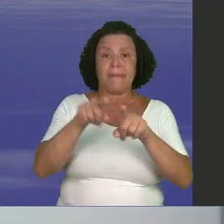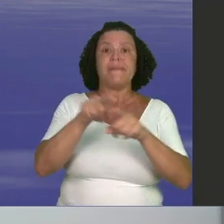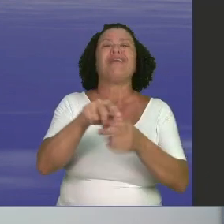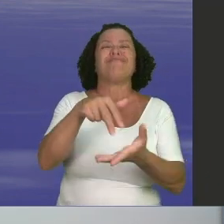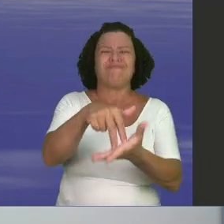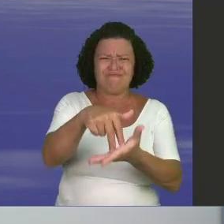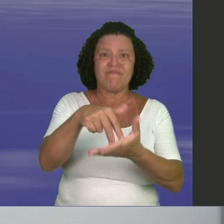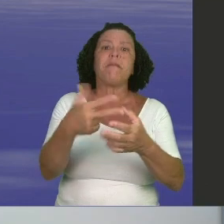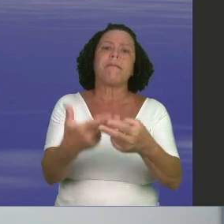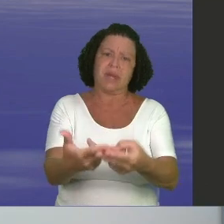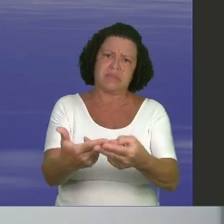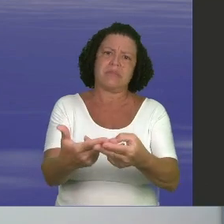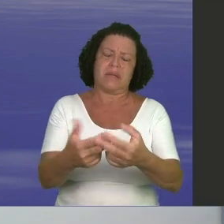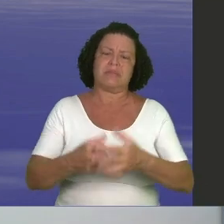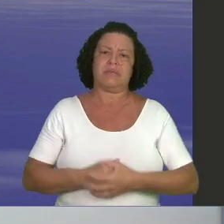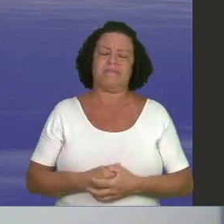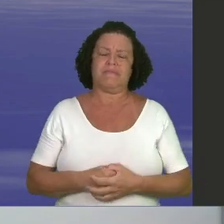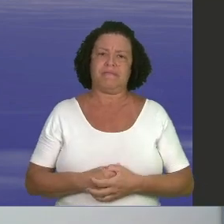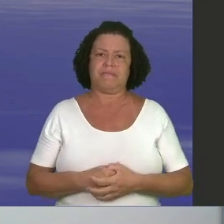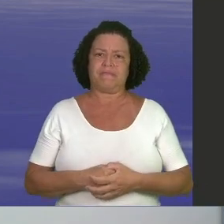resignação.